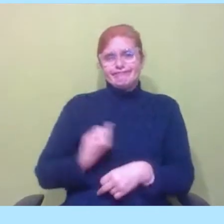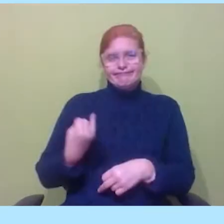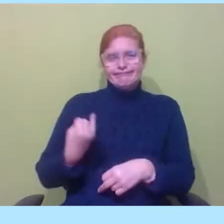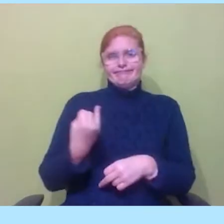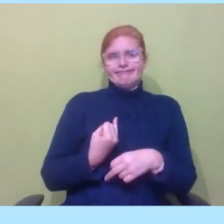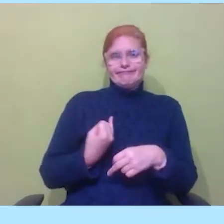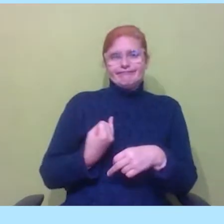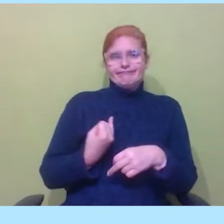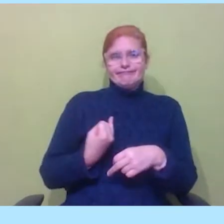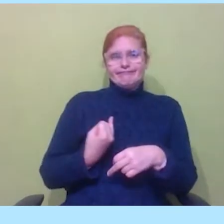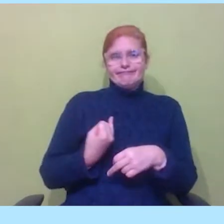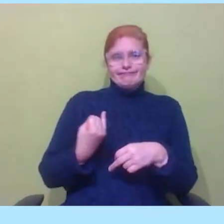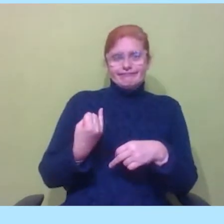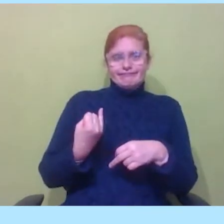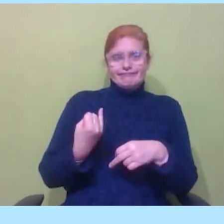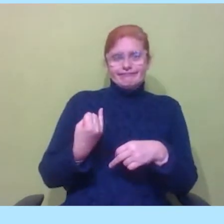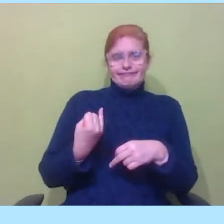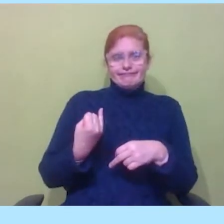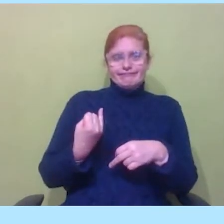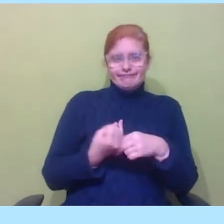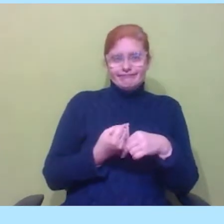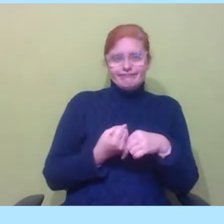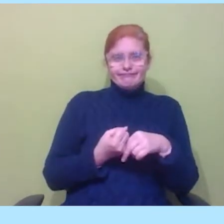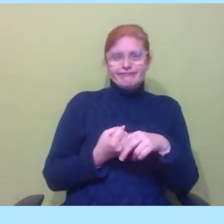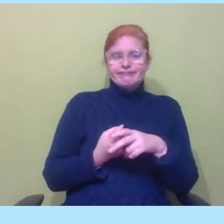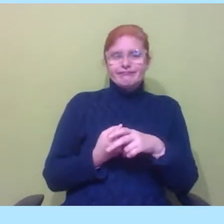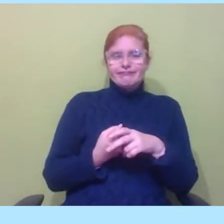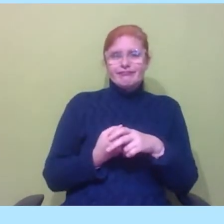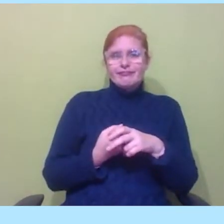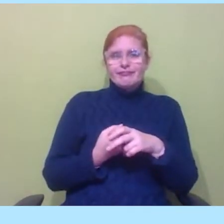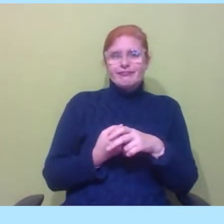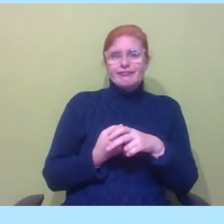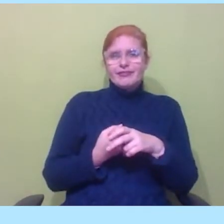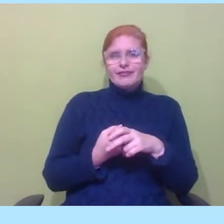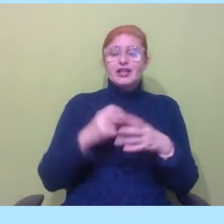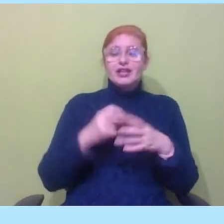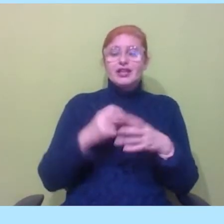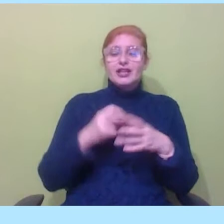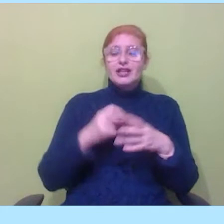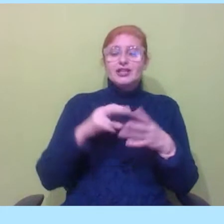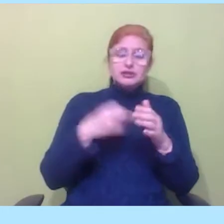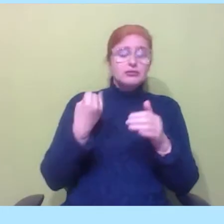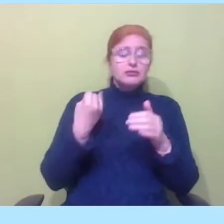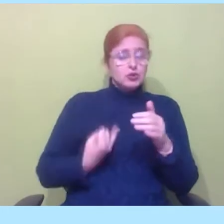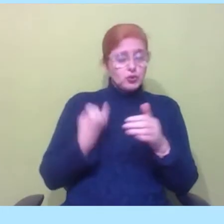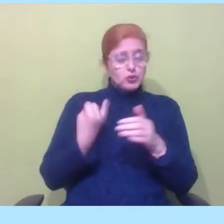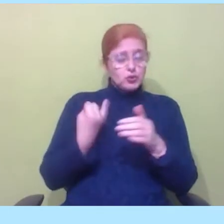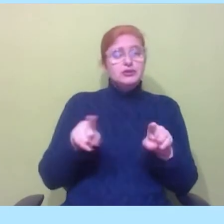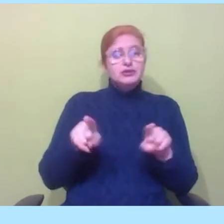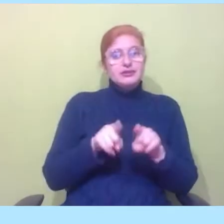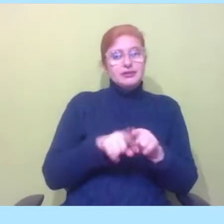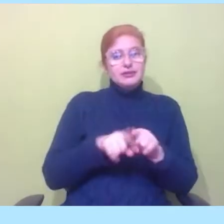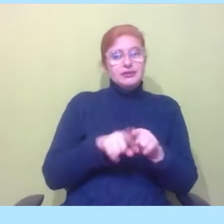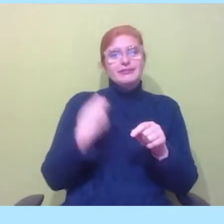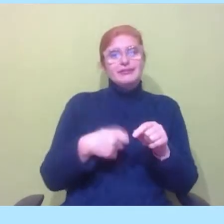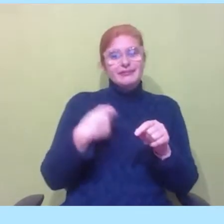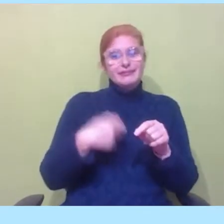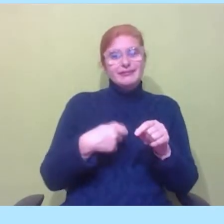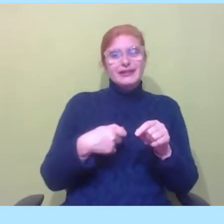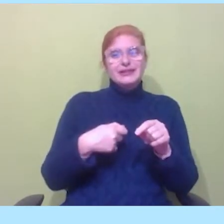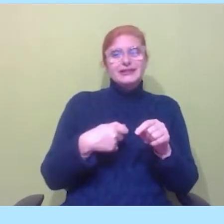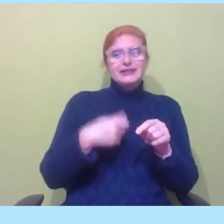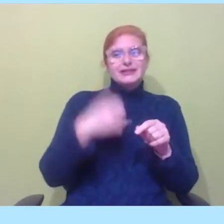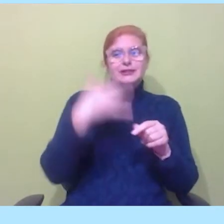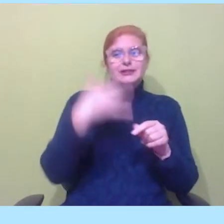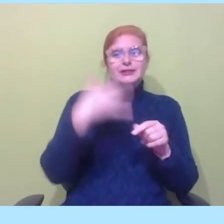disso, ele se torna importante, mas ele precisa também ser sedutor, porque as pessoas podem muitas